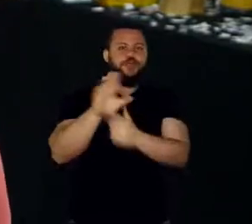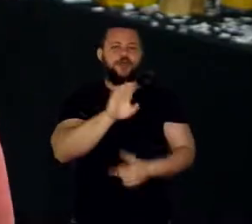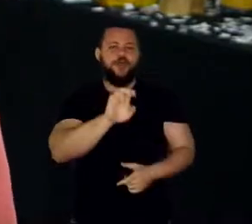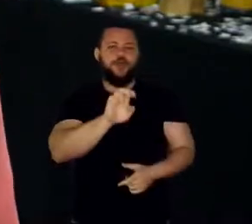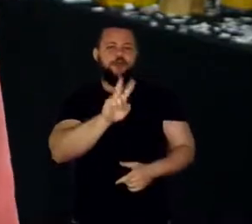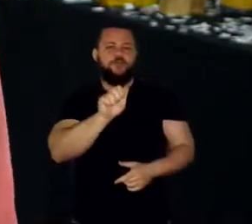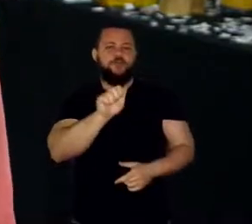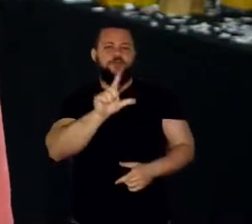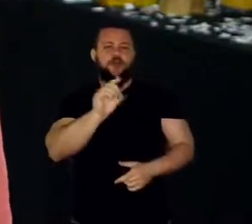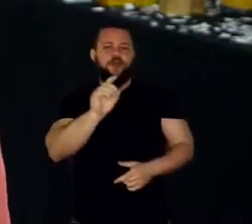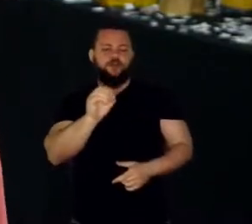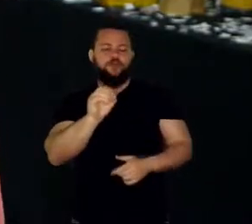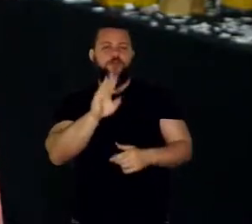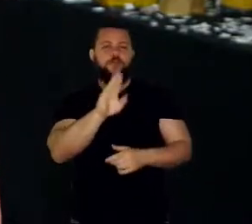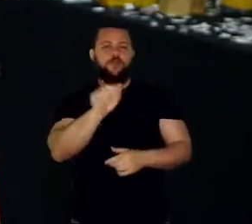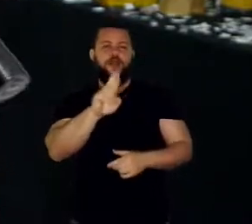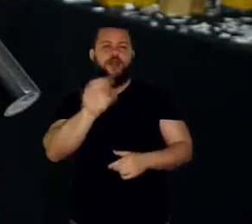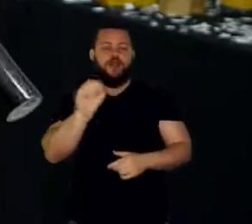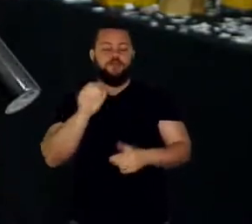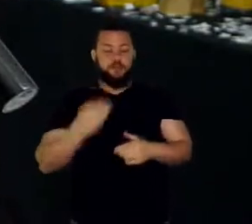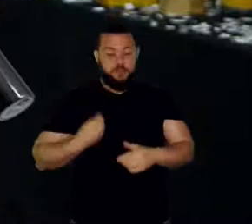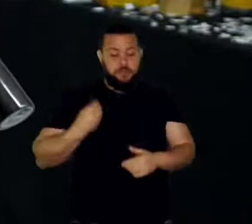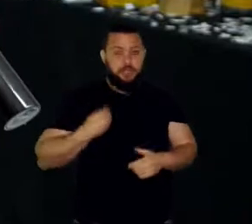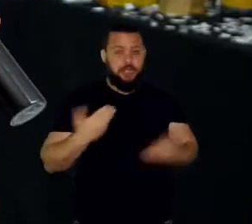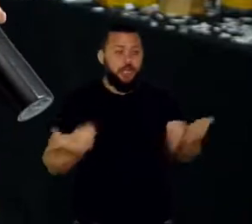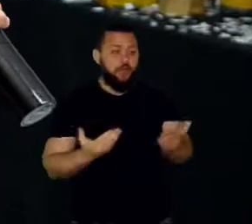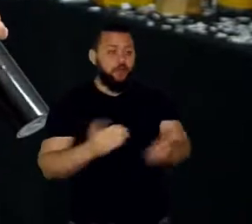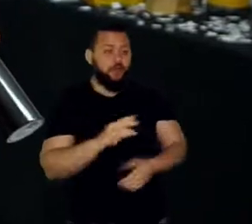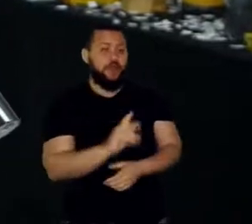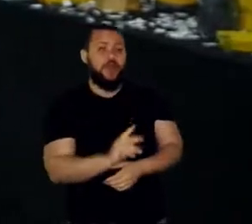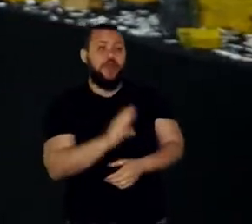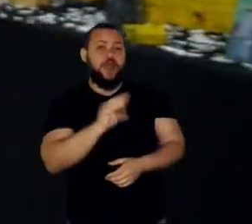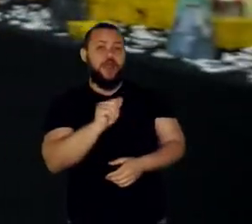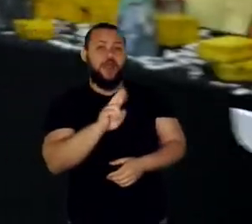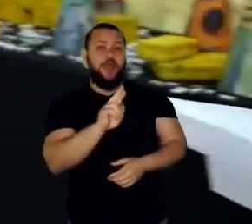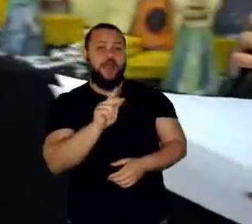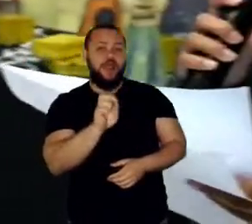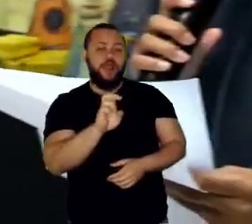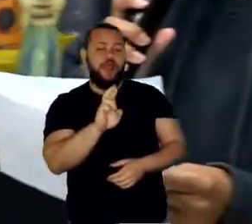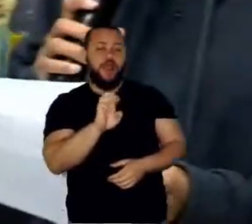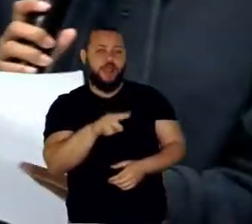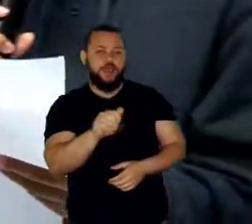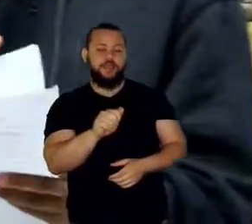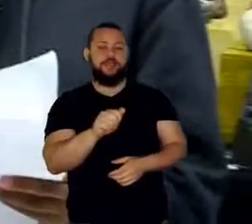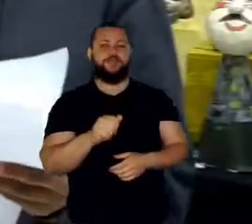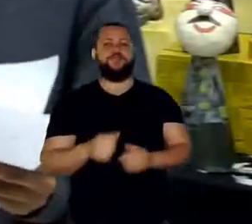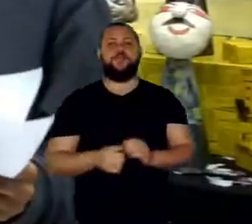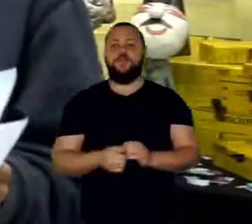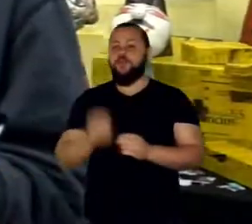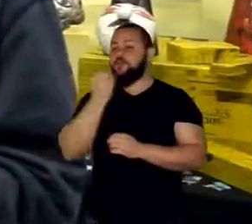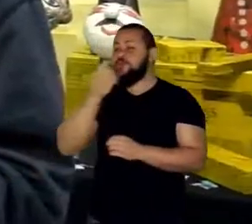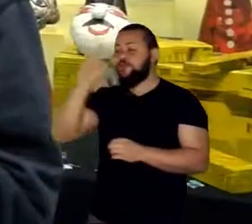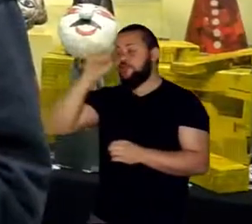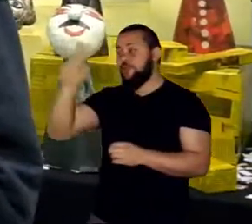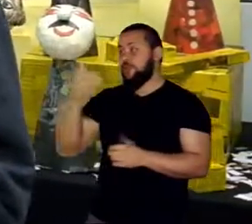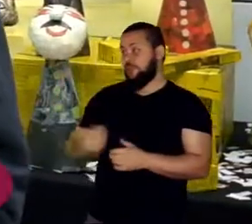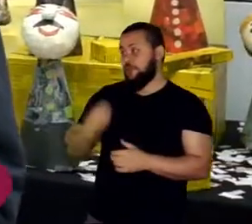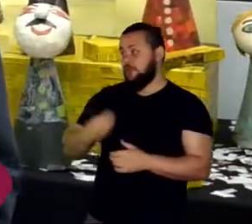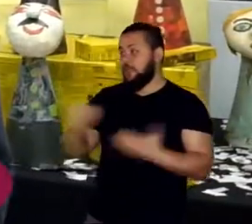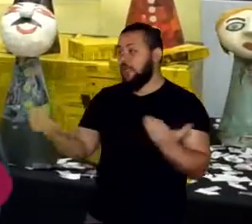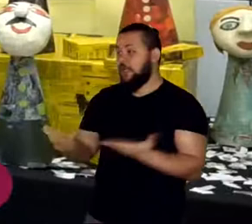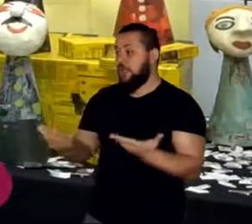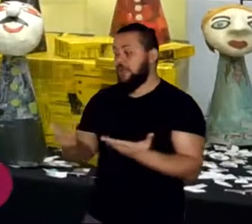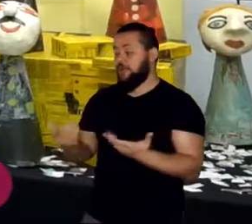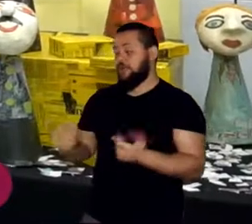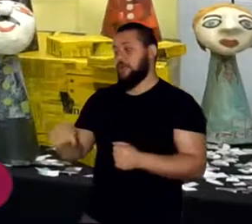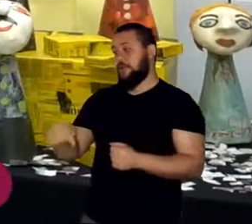estou aqui agora com a Karen Lacerda. Bom dia, Karen. Bom dia, NC. Estamos aqui na